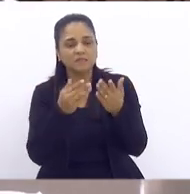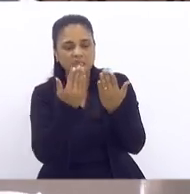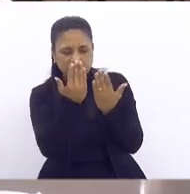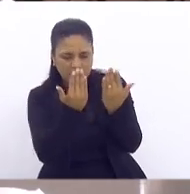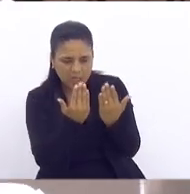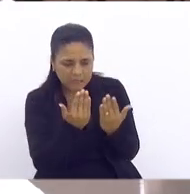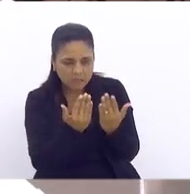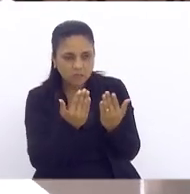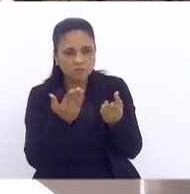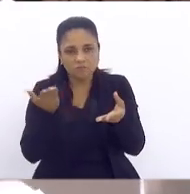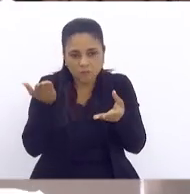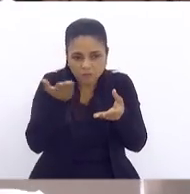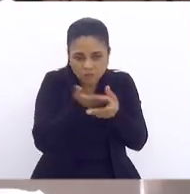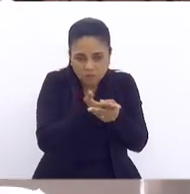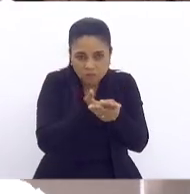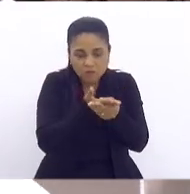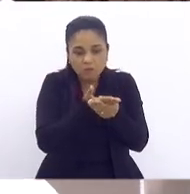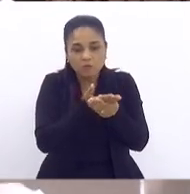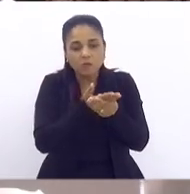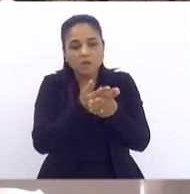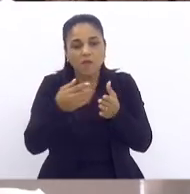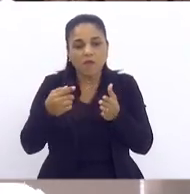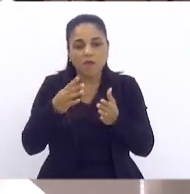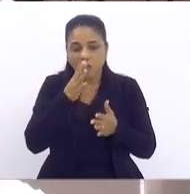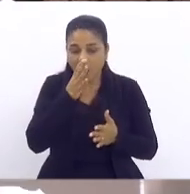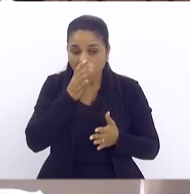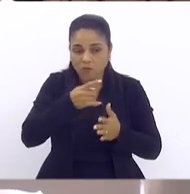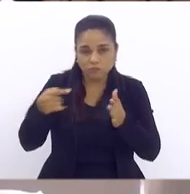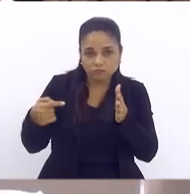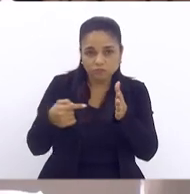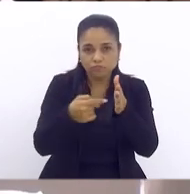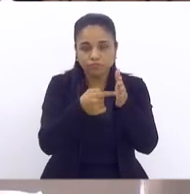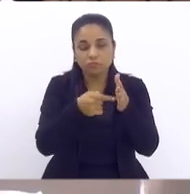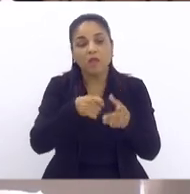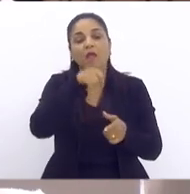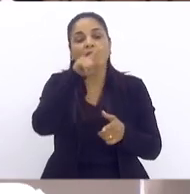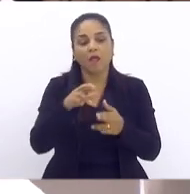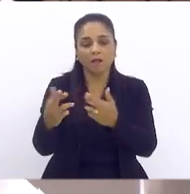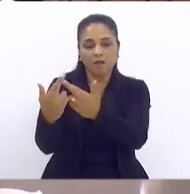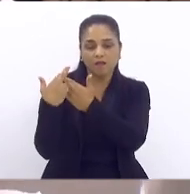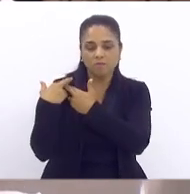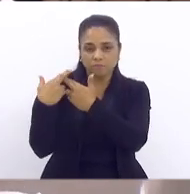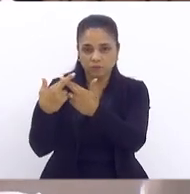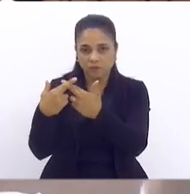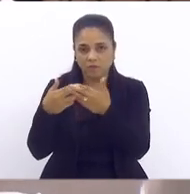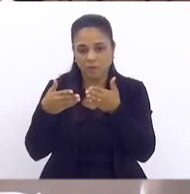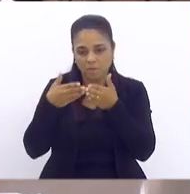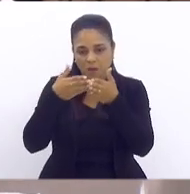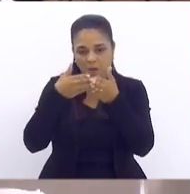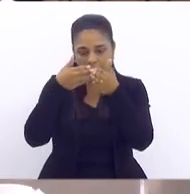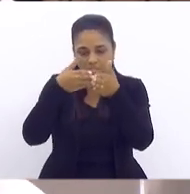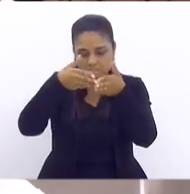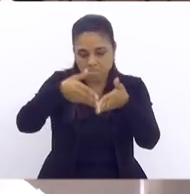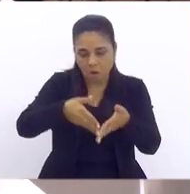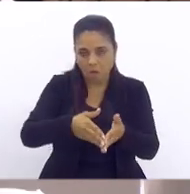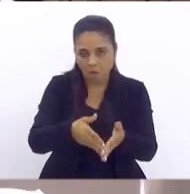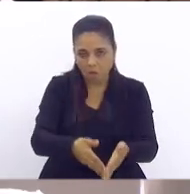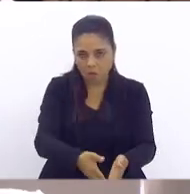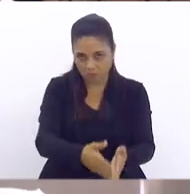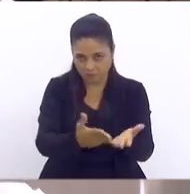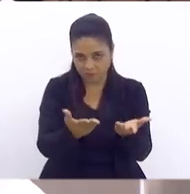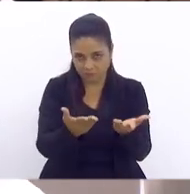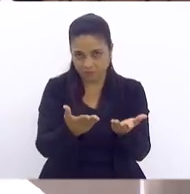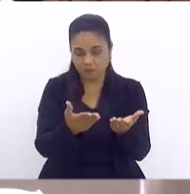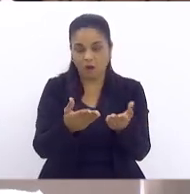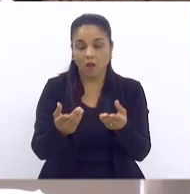então, acusam, representam contra quem eles entendem responsáveis pelos acidentes e fatos de navegação. Então,